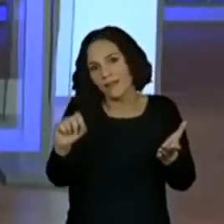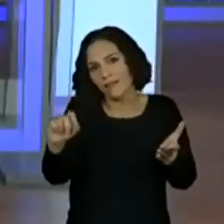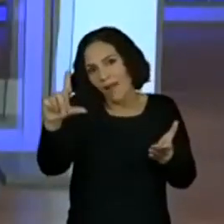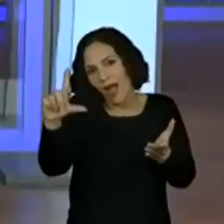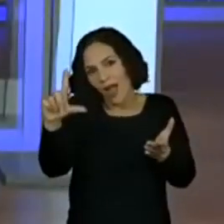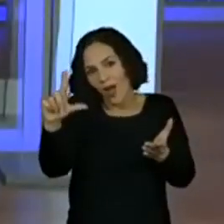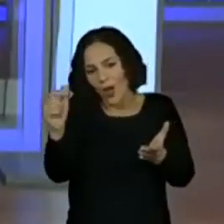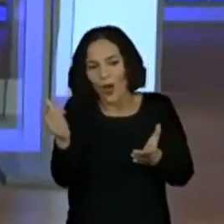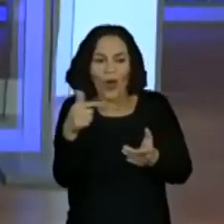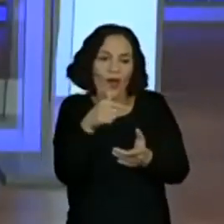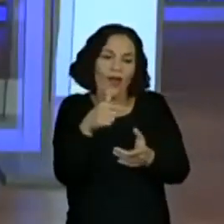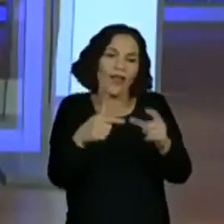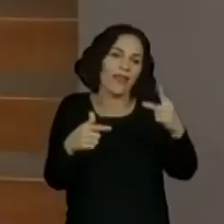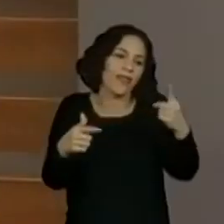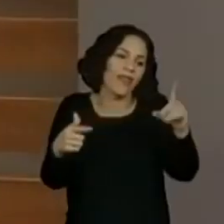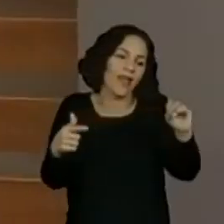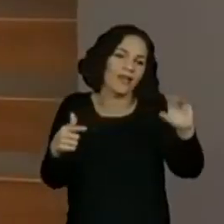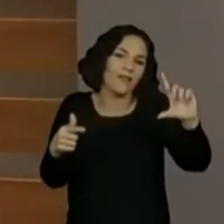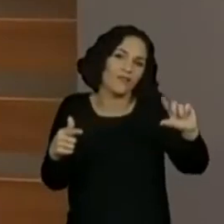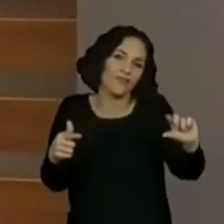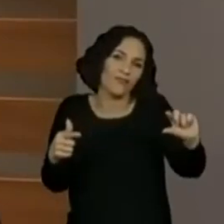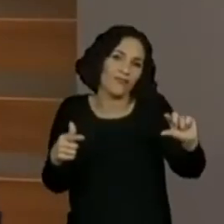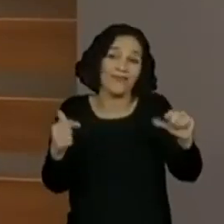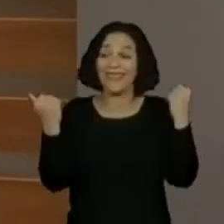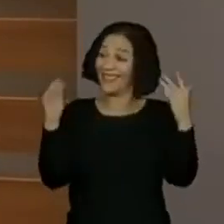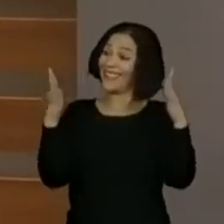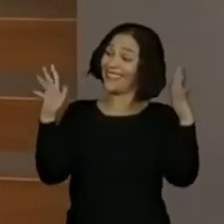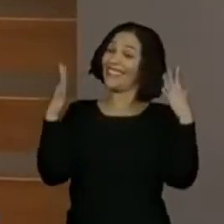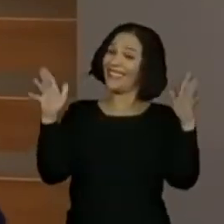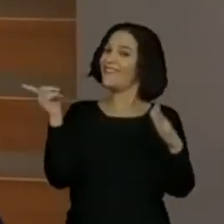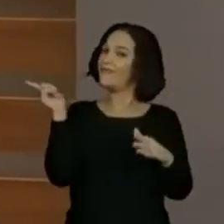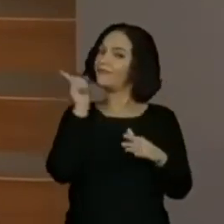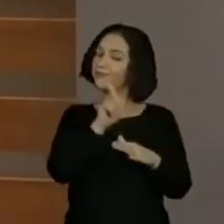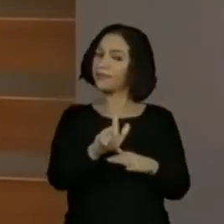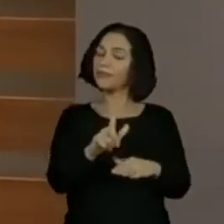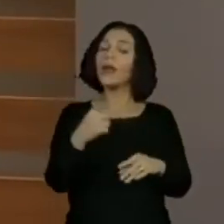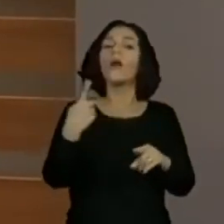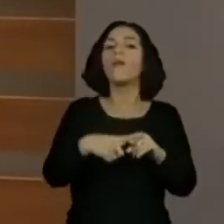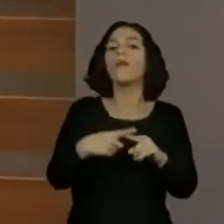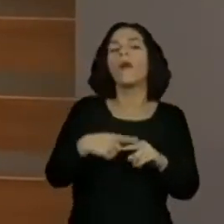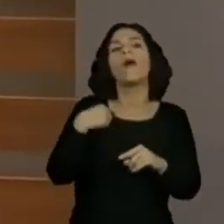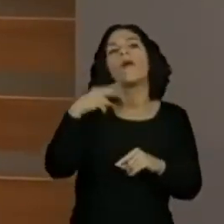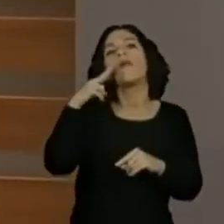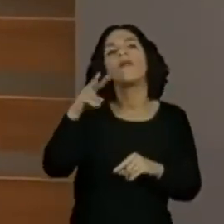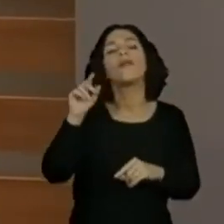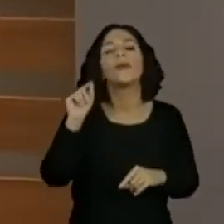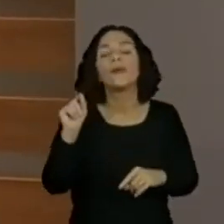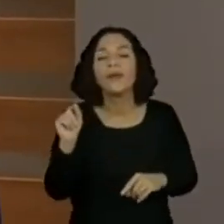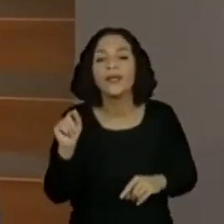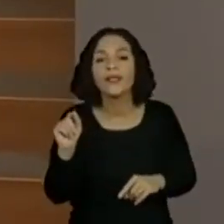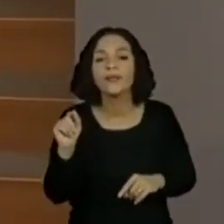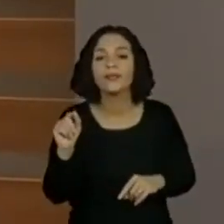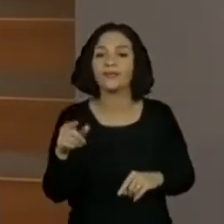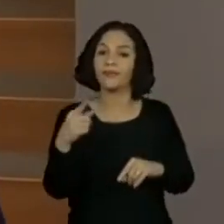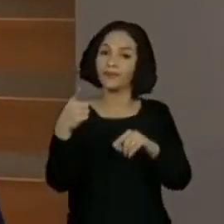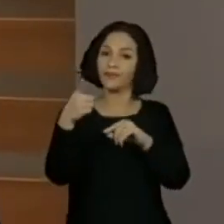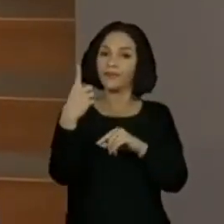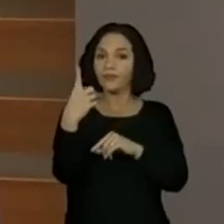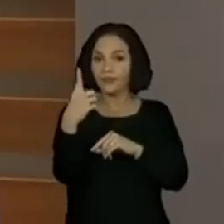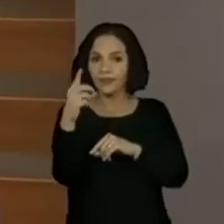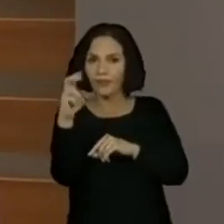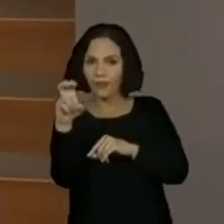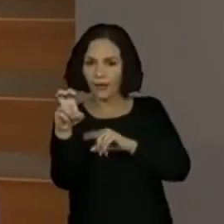acertou! Que lindo! Eu sei que tem mais ursos, porque lá no nosso quadro a gente já viu isso, né? Mas a gente reforça. 15